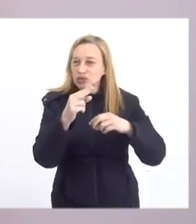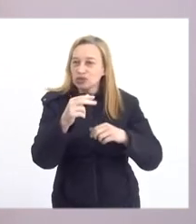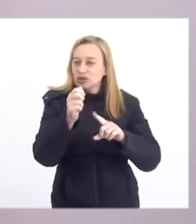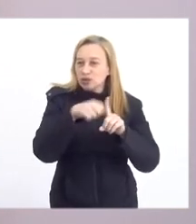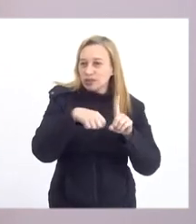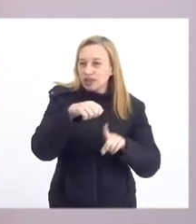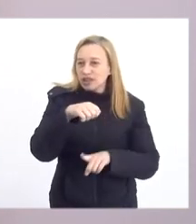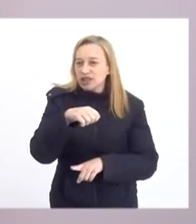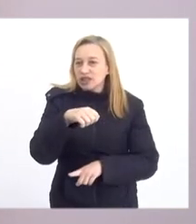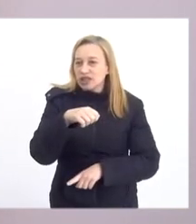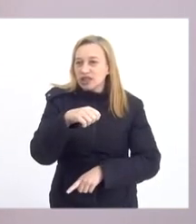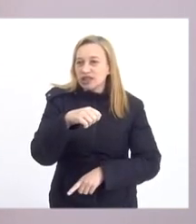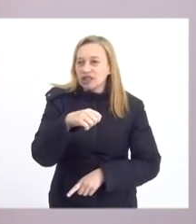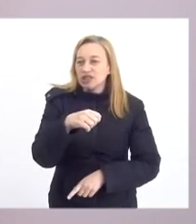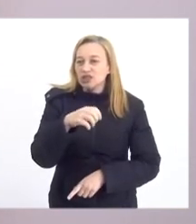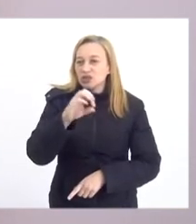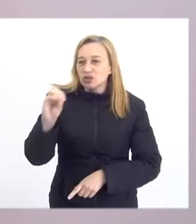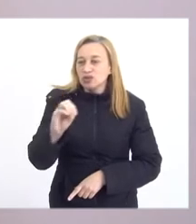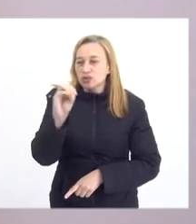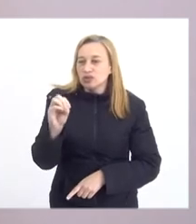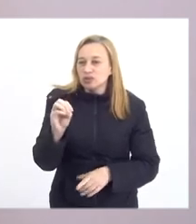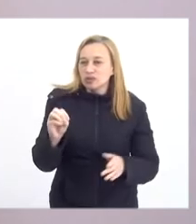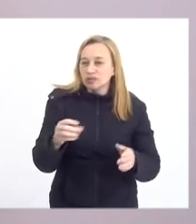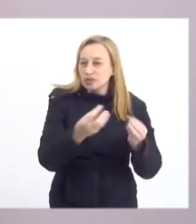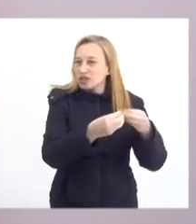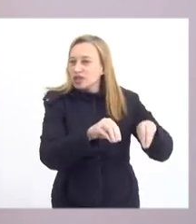pela prejudicabilidade pela lei